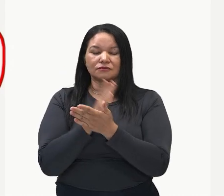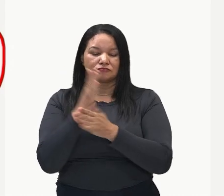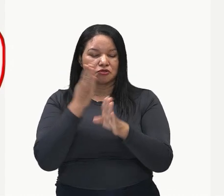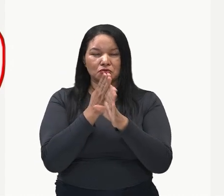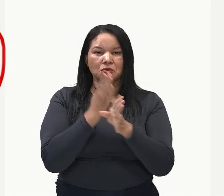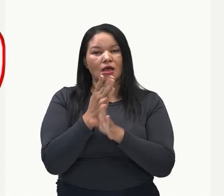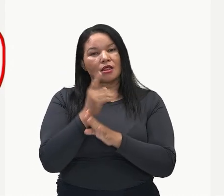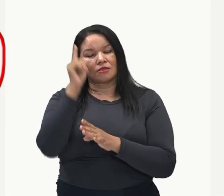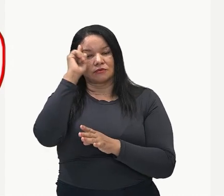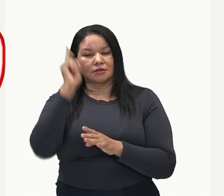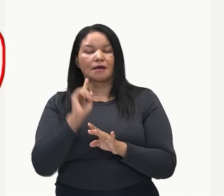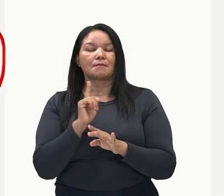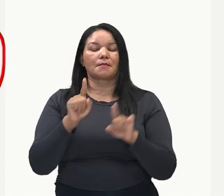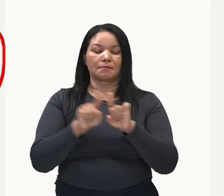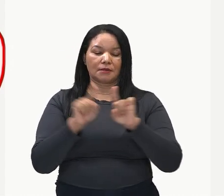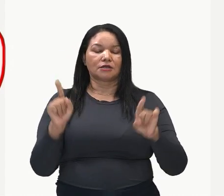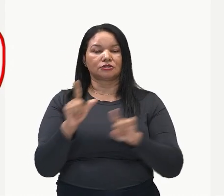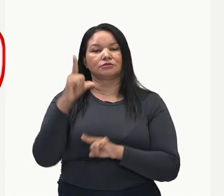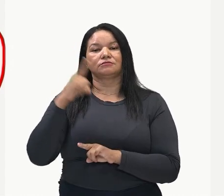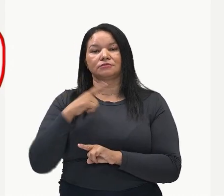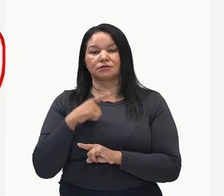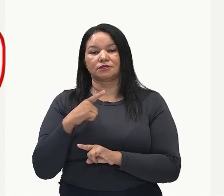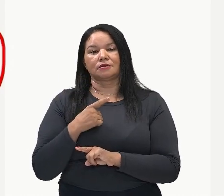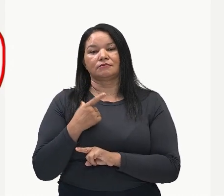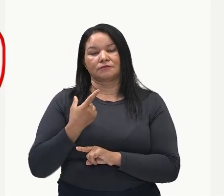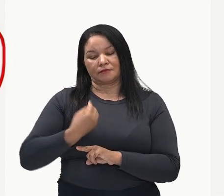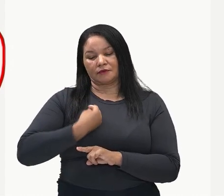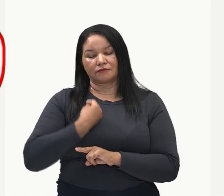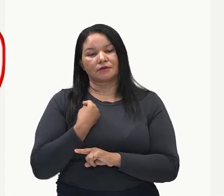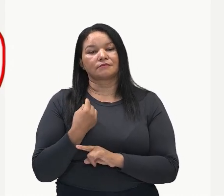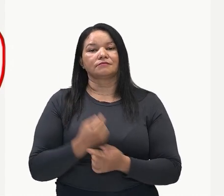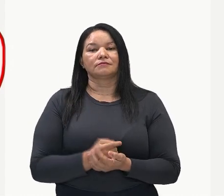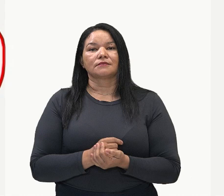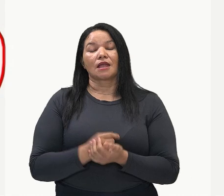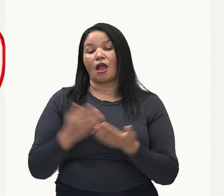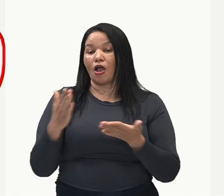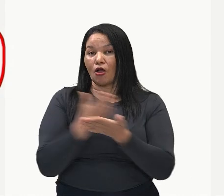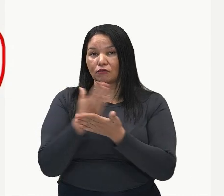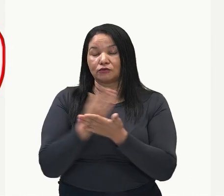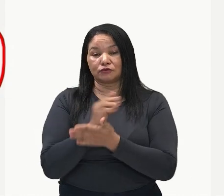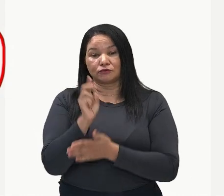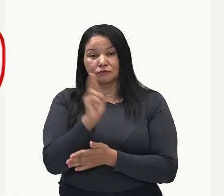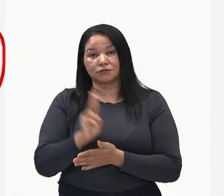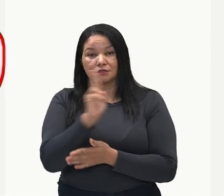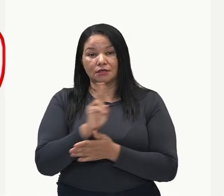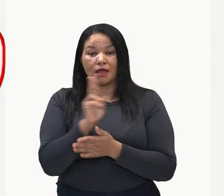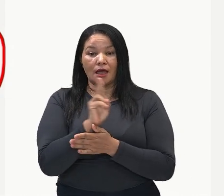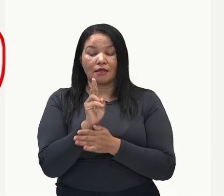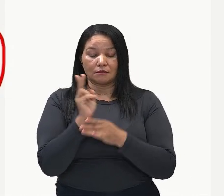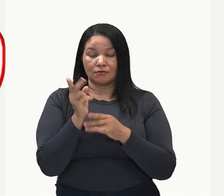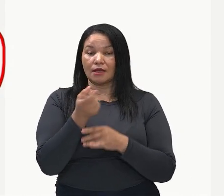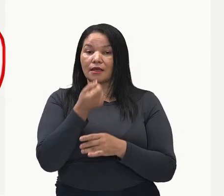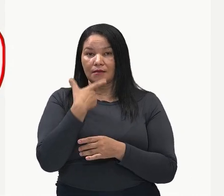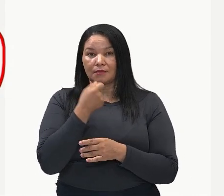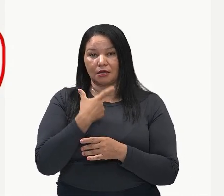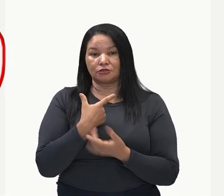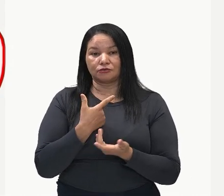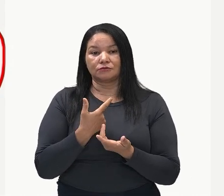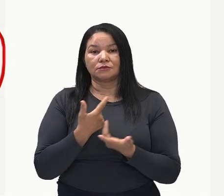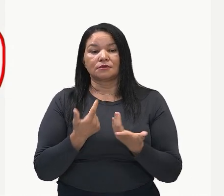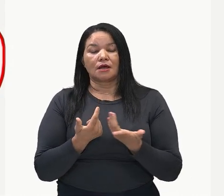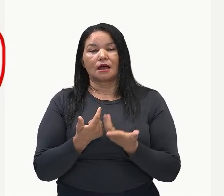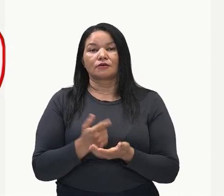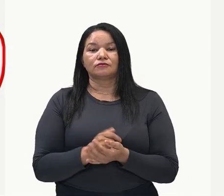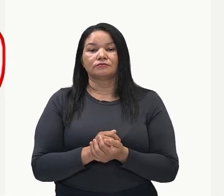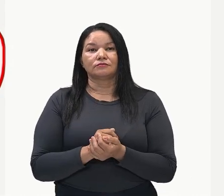estão com certeza. Tem alguns que são utilizados em medicamentos chamados de antiácidos, como